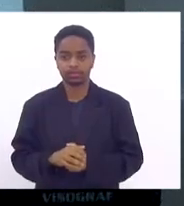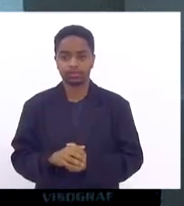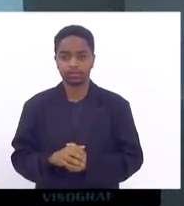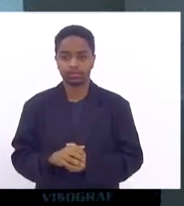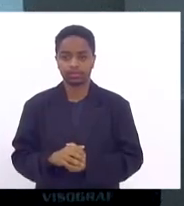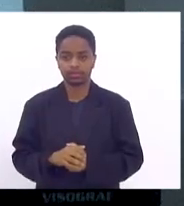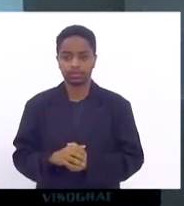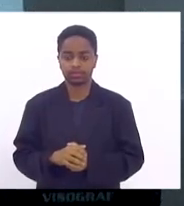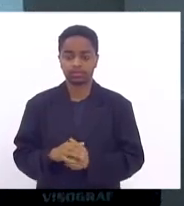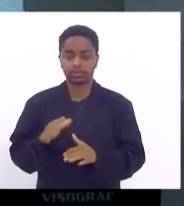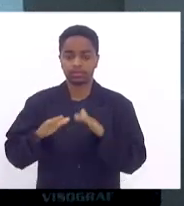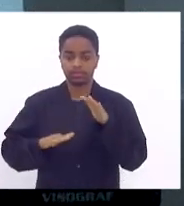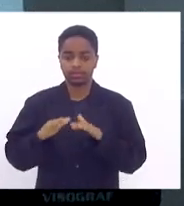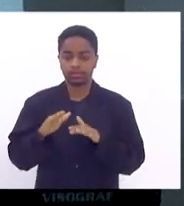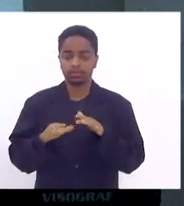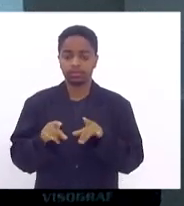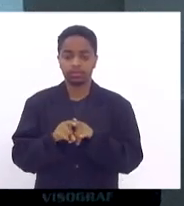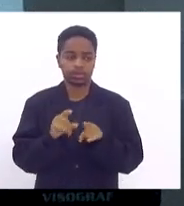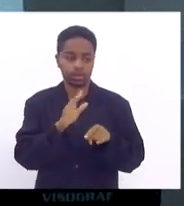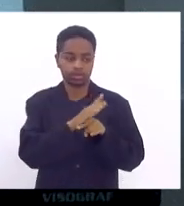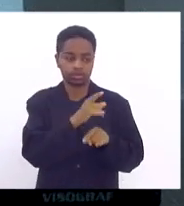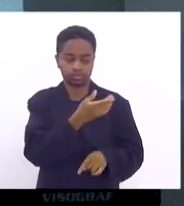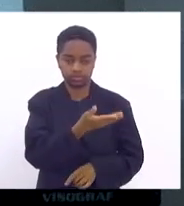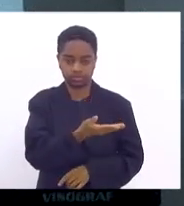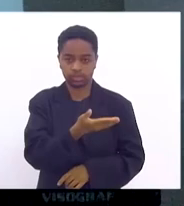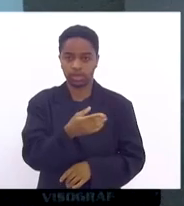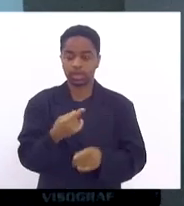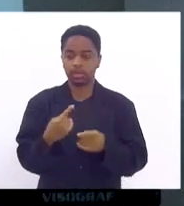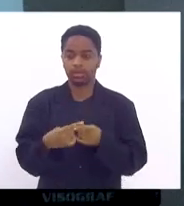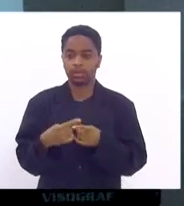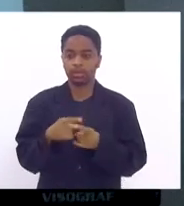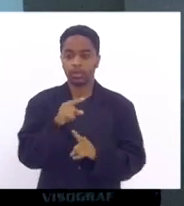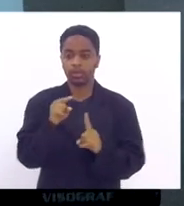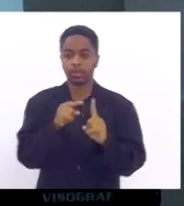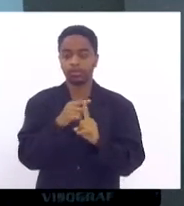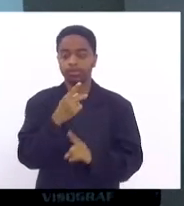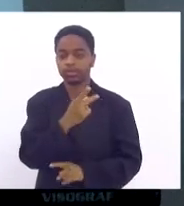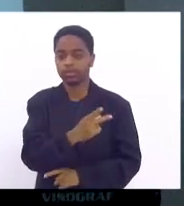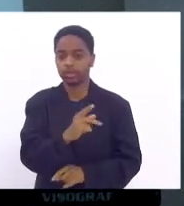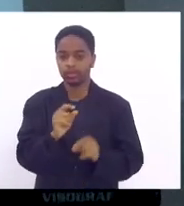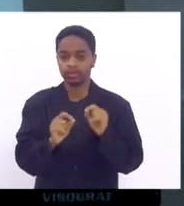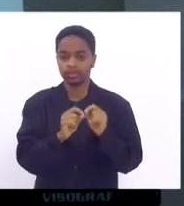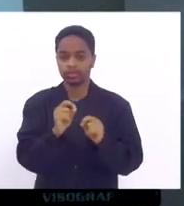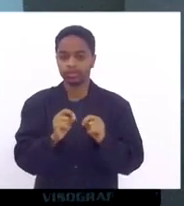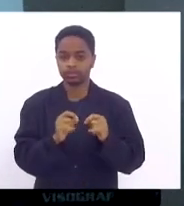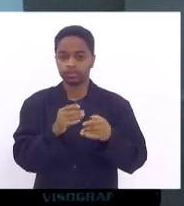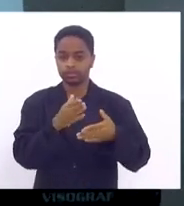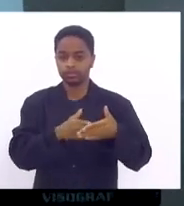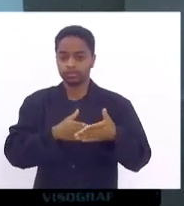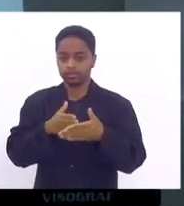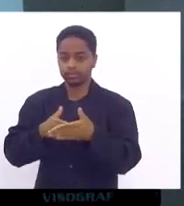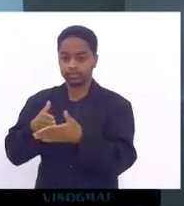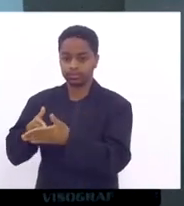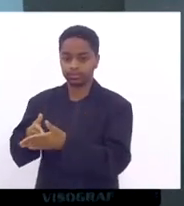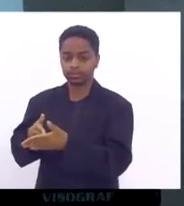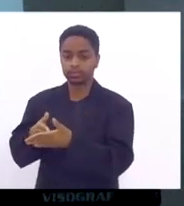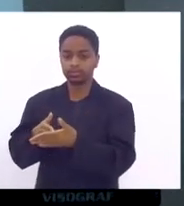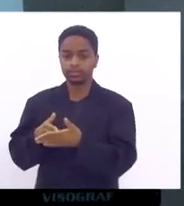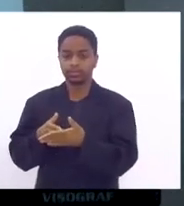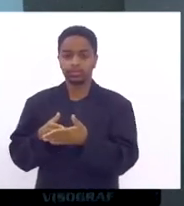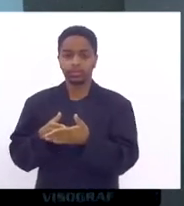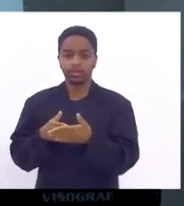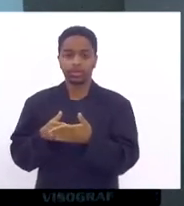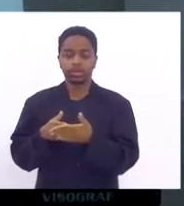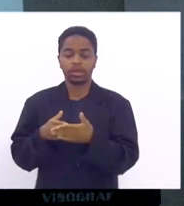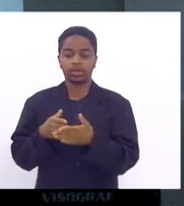talvez sirva muito para o Dr Dante Tomás eh que ele pretende eh delimitar as situações em que esse bloqueio